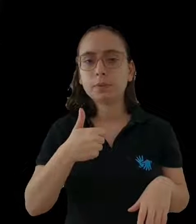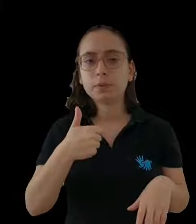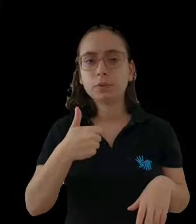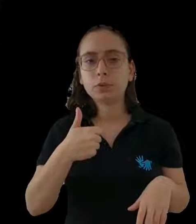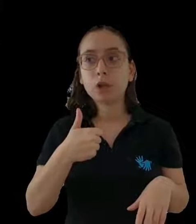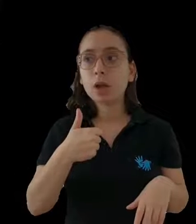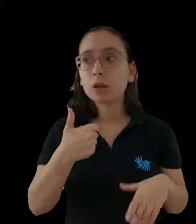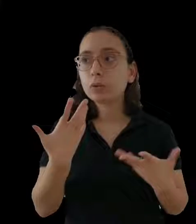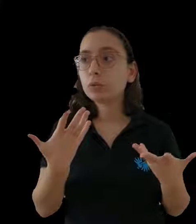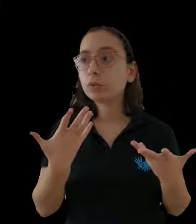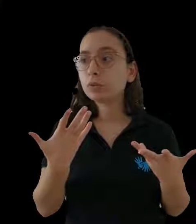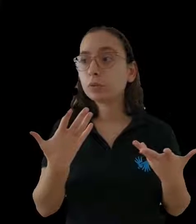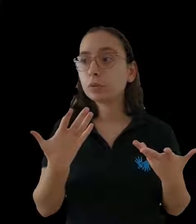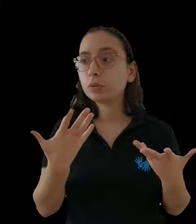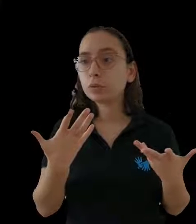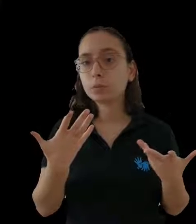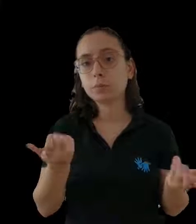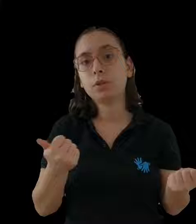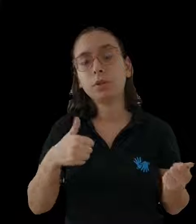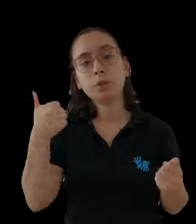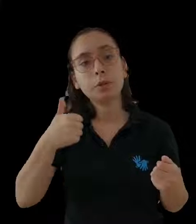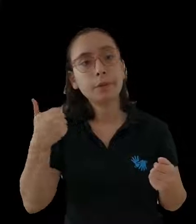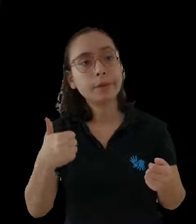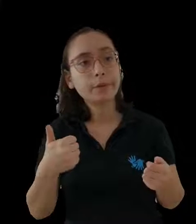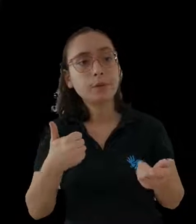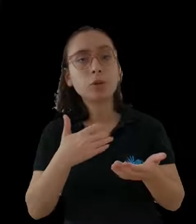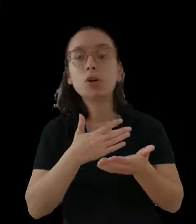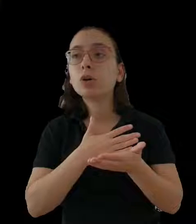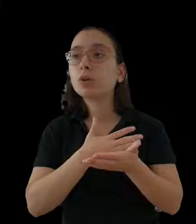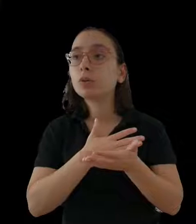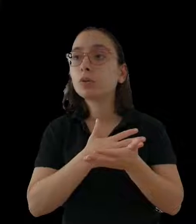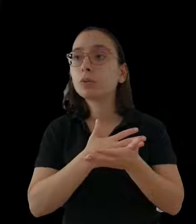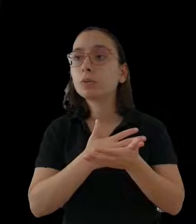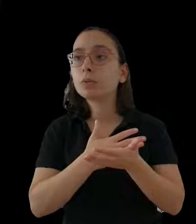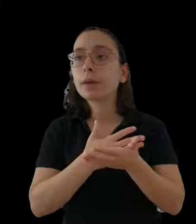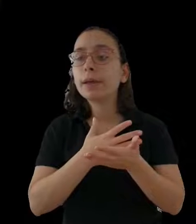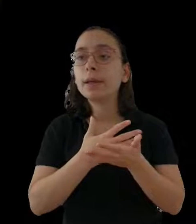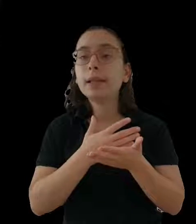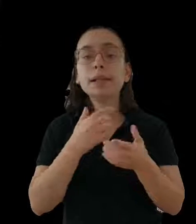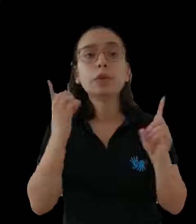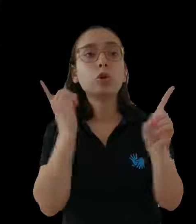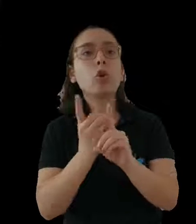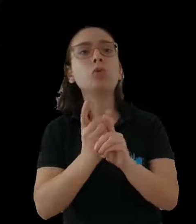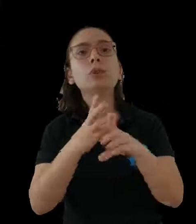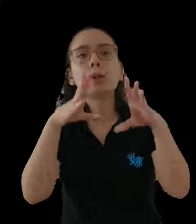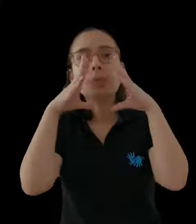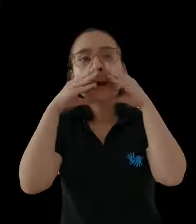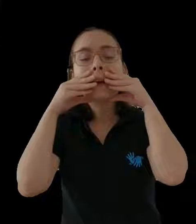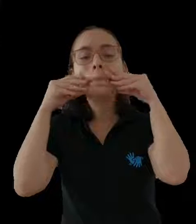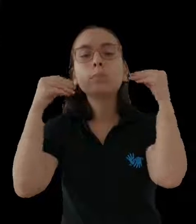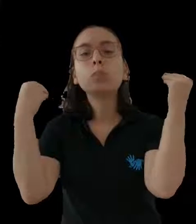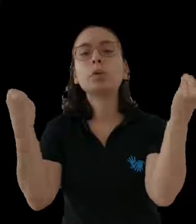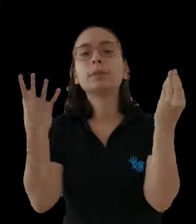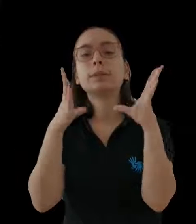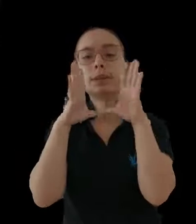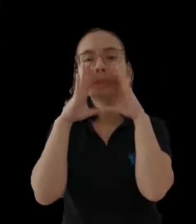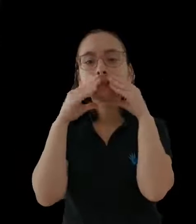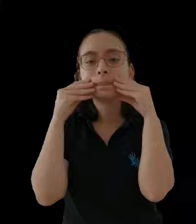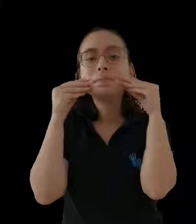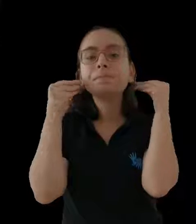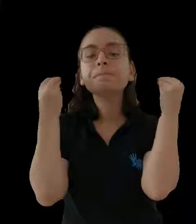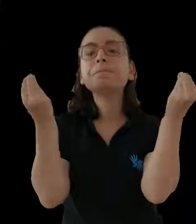primeiro choque, né? A primeira missão, a primeira parte da primeira barreira que ele encontra é a raposa. Cadê a raposa?